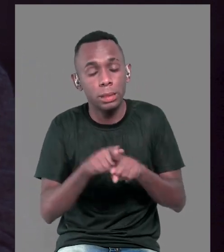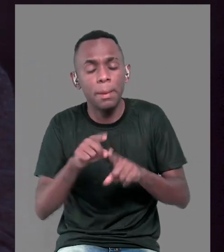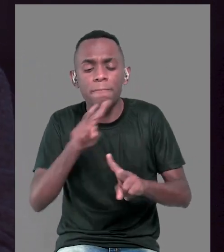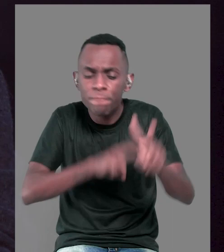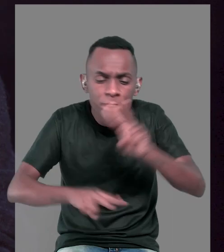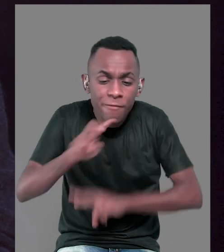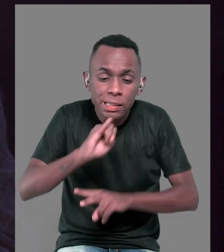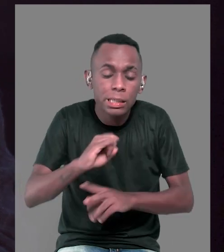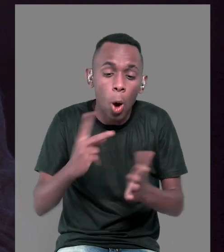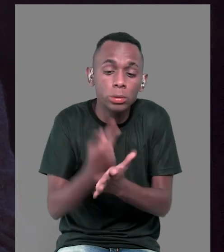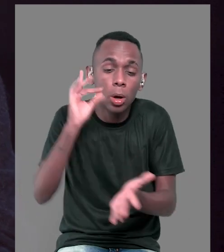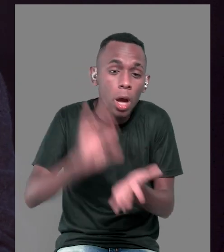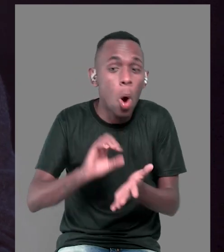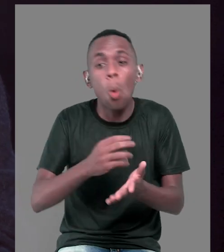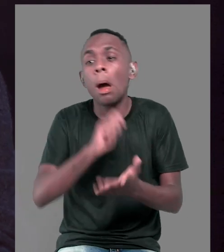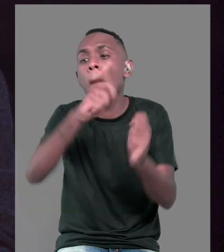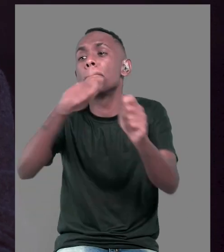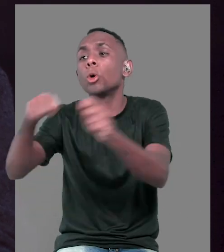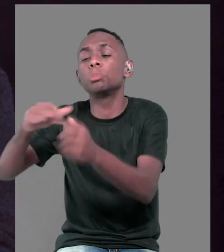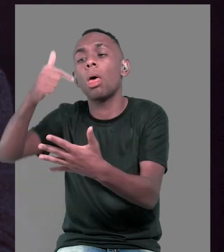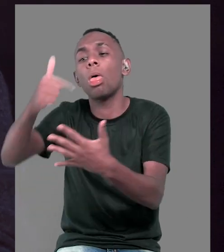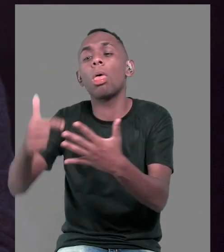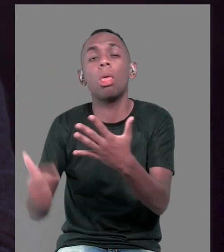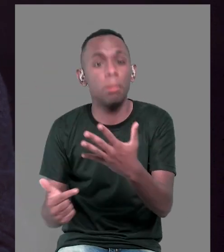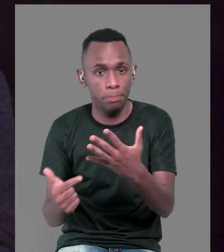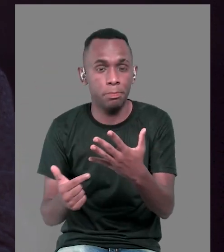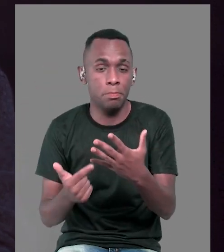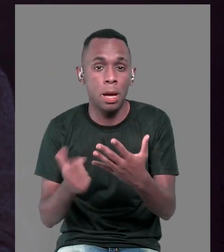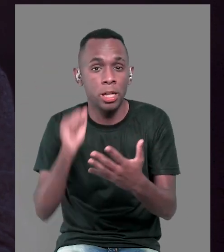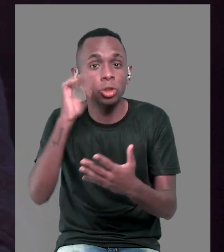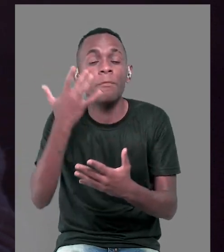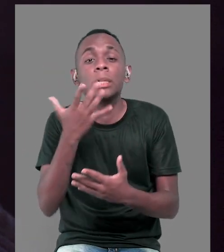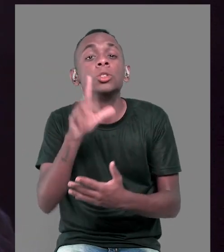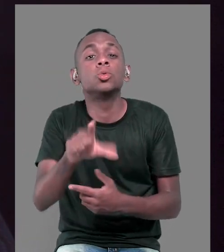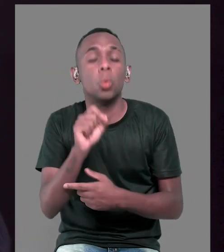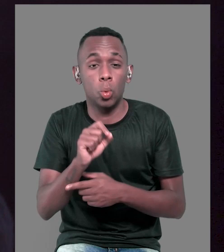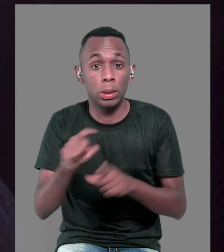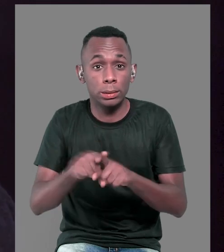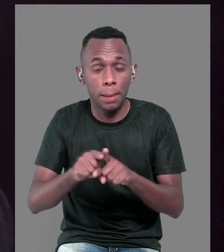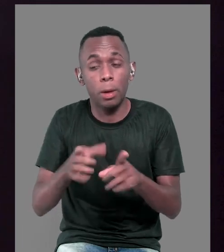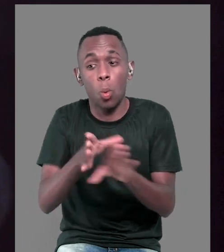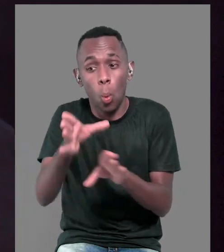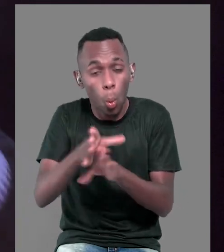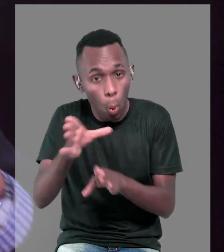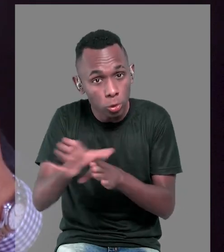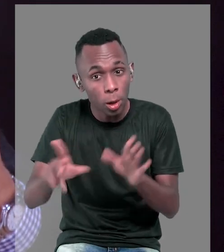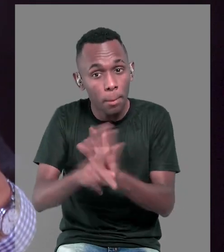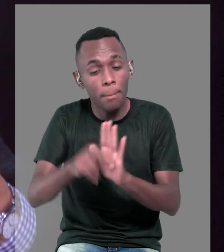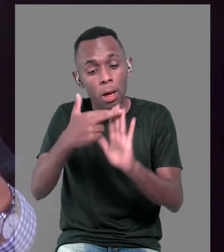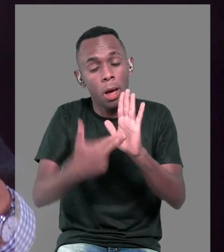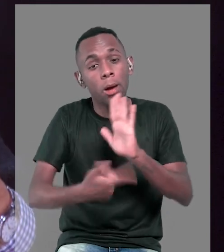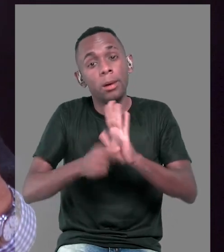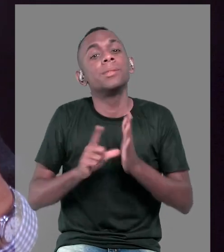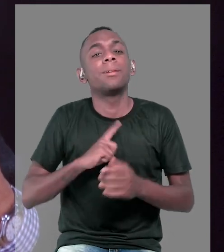factual, alternativas para determinadas escolhas, instruídas por um protocolo